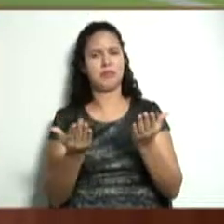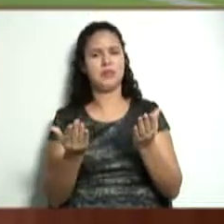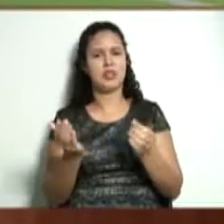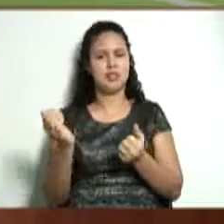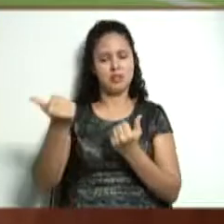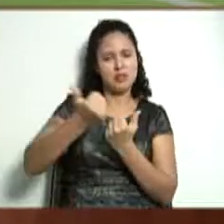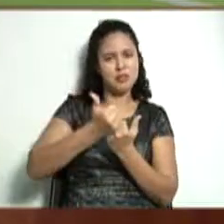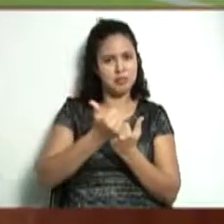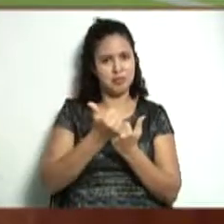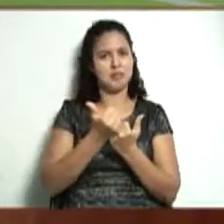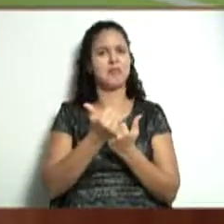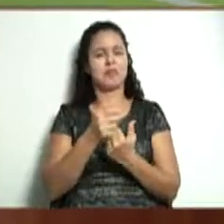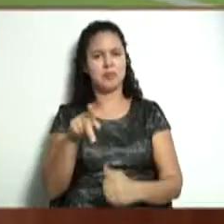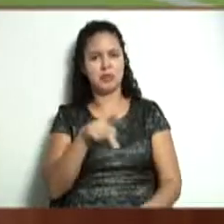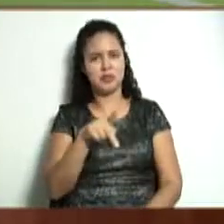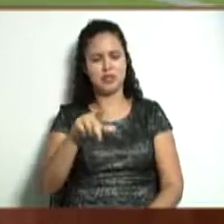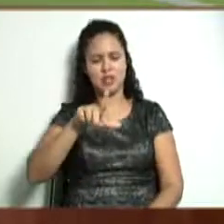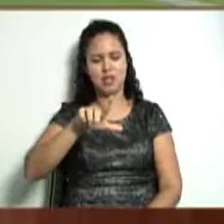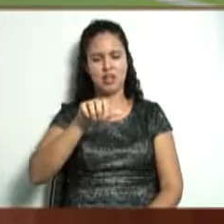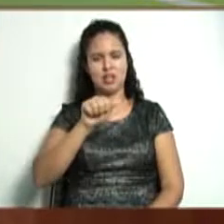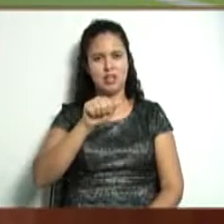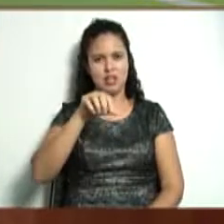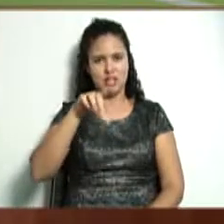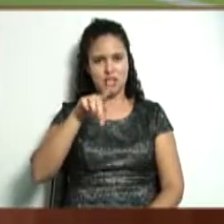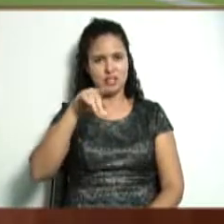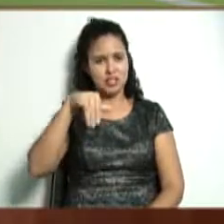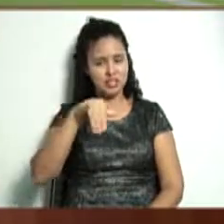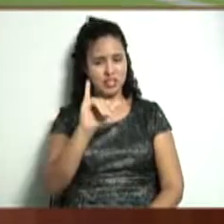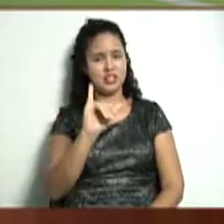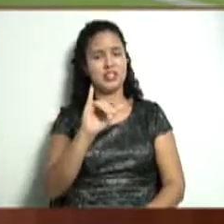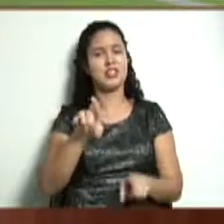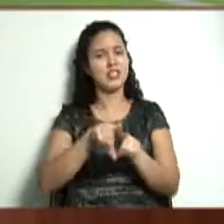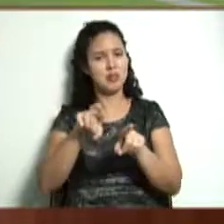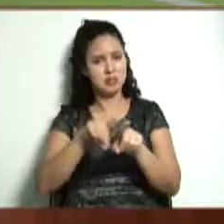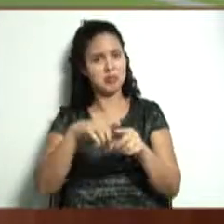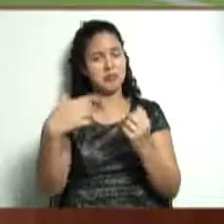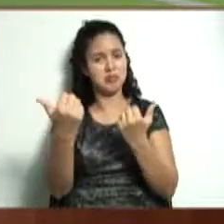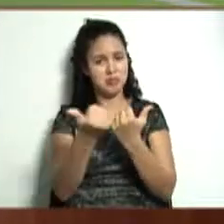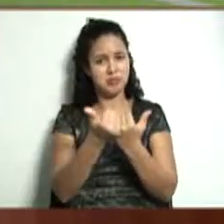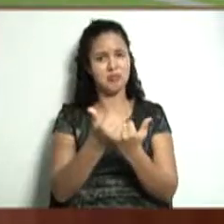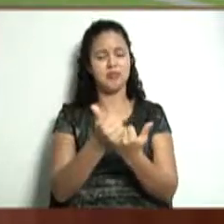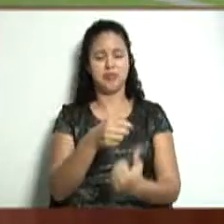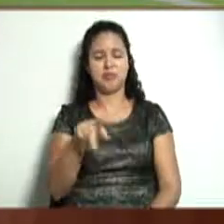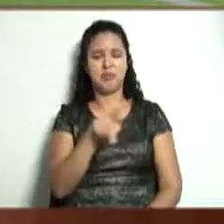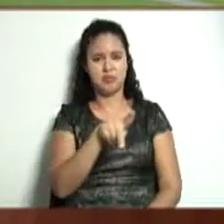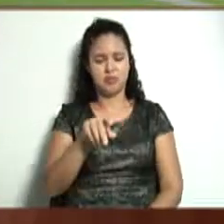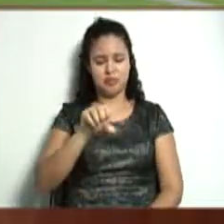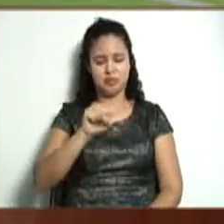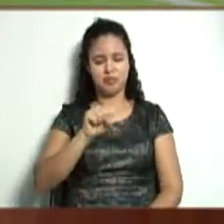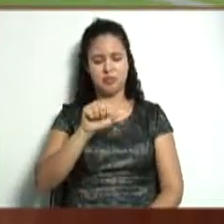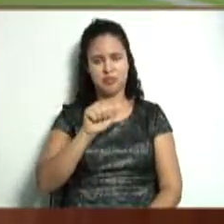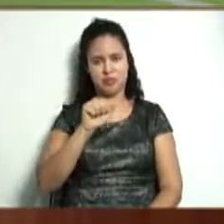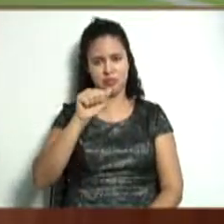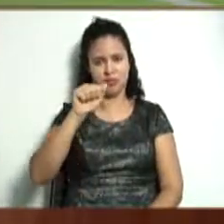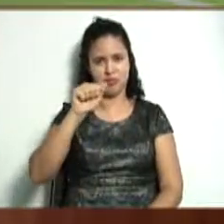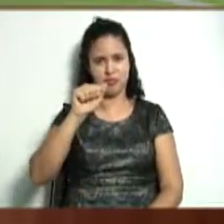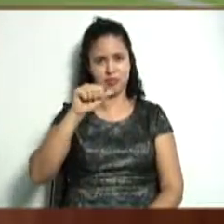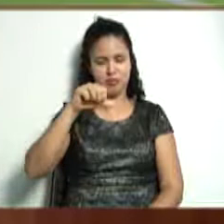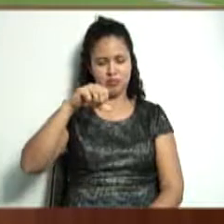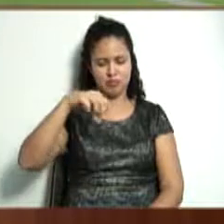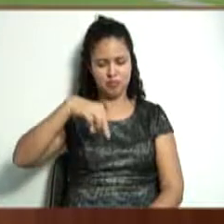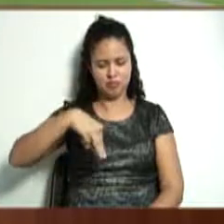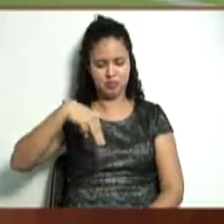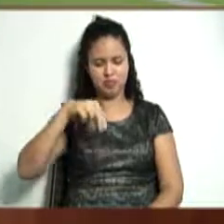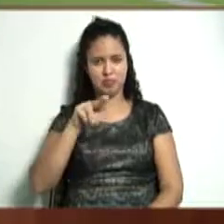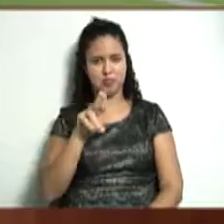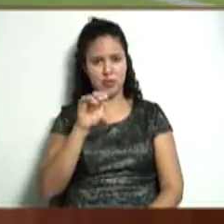vou substituir a professora Leide, que também está substituindo o professor Samuel. Eu também sou professora do curso